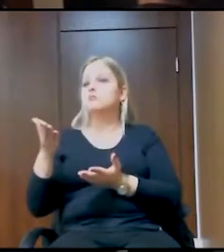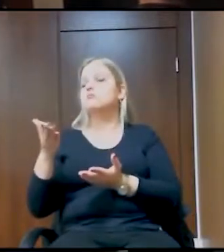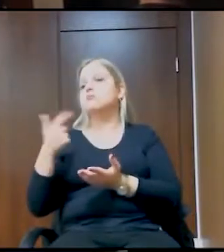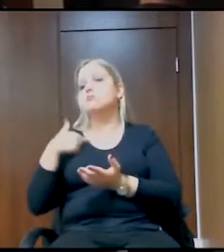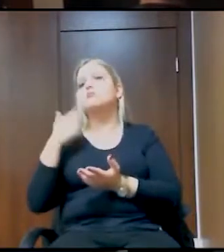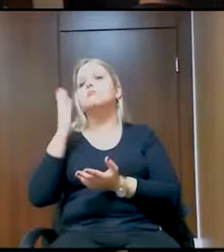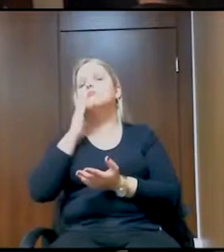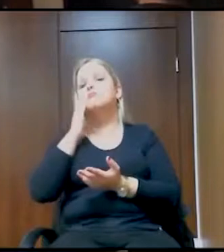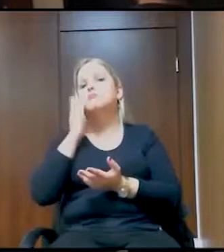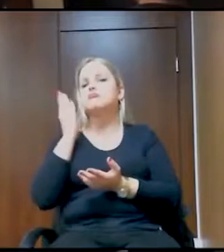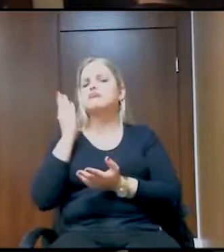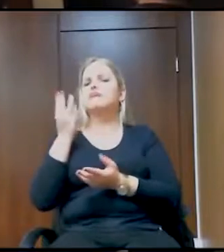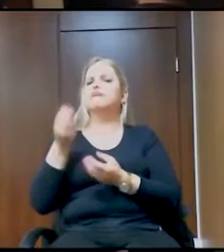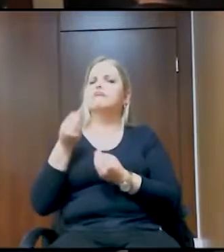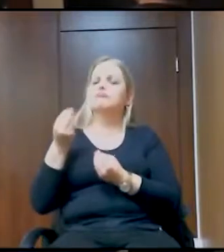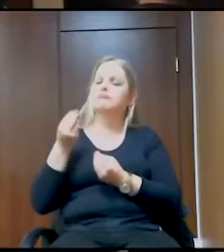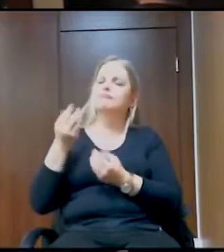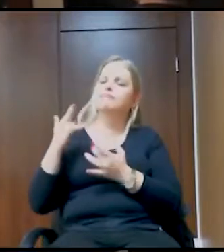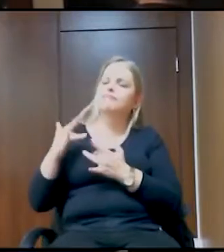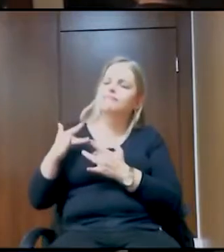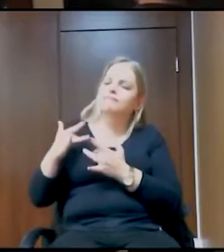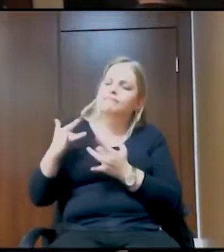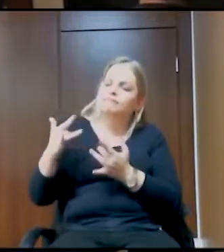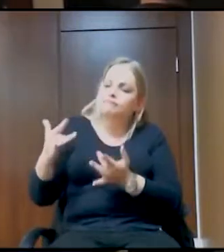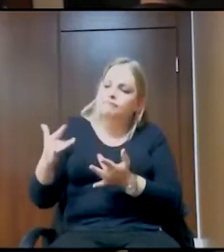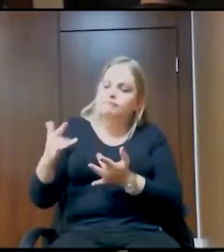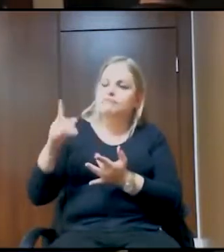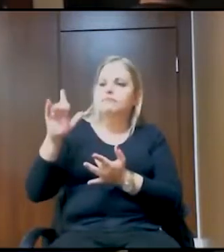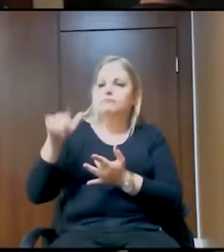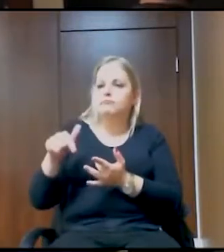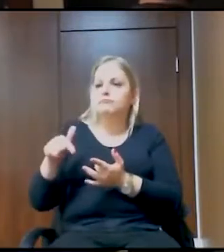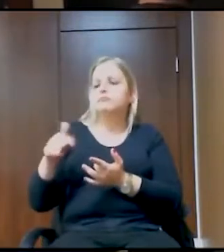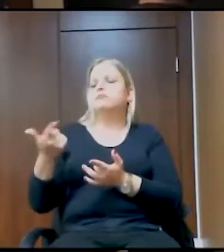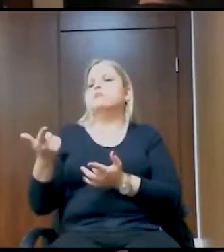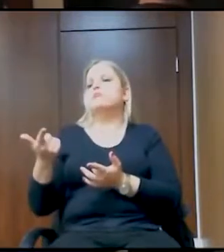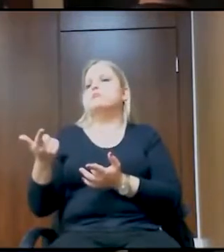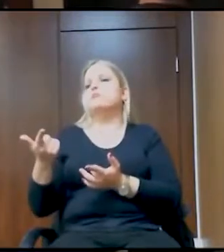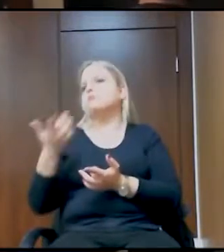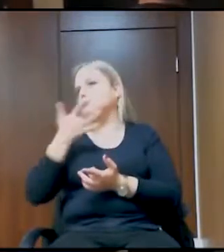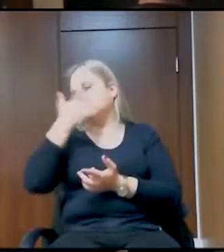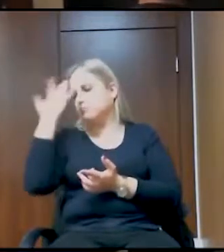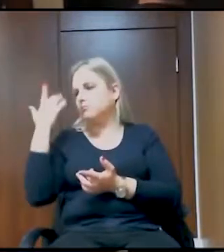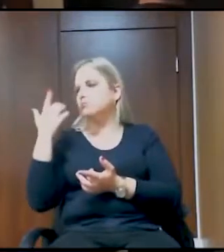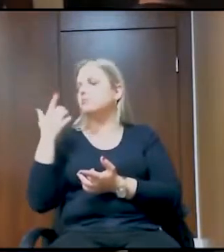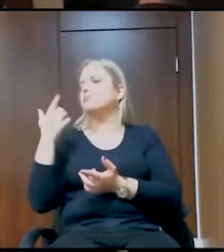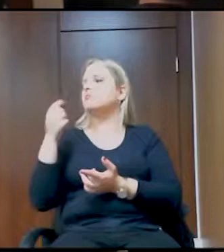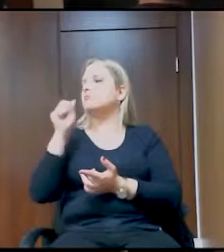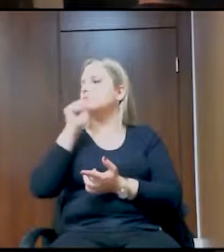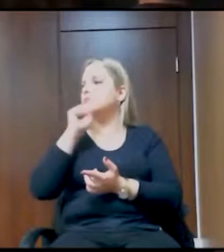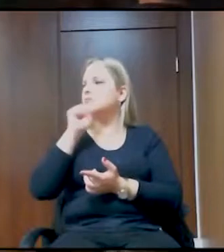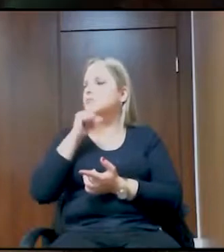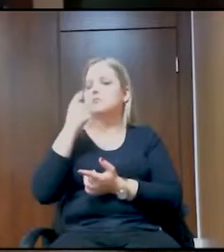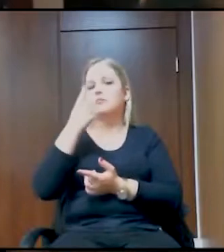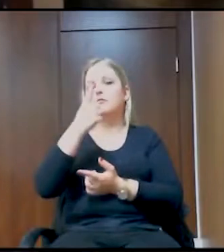mais assim, solidário com o idoso, porque nós, hoje em dia, somos